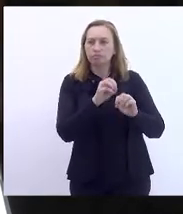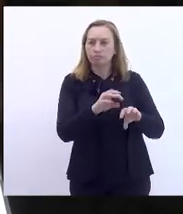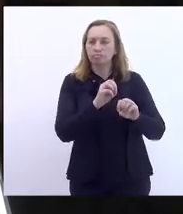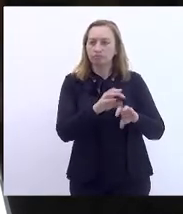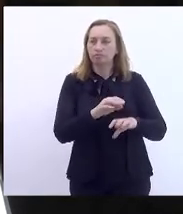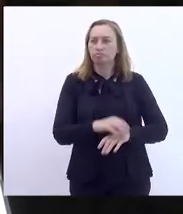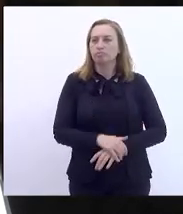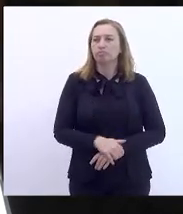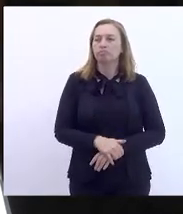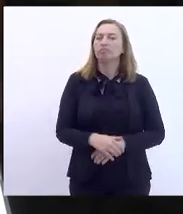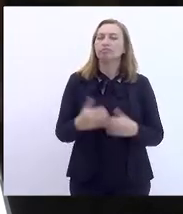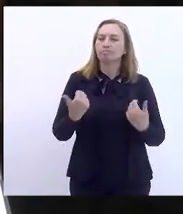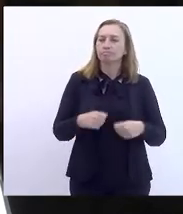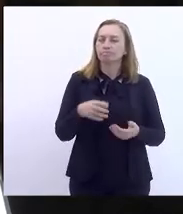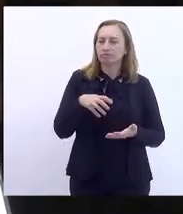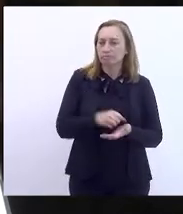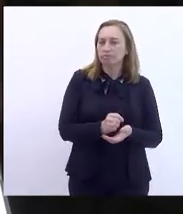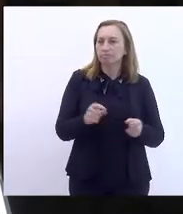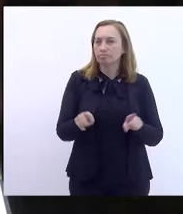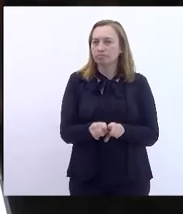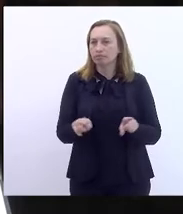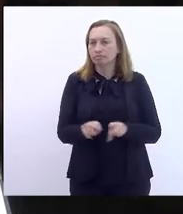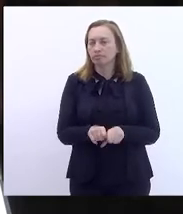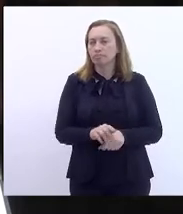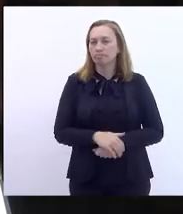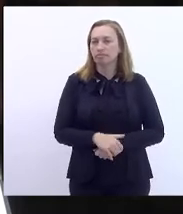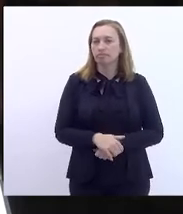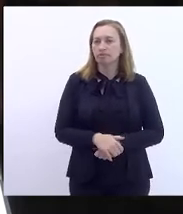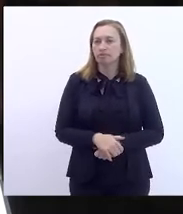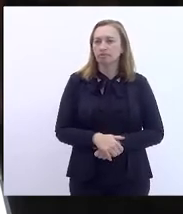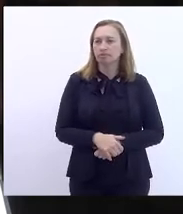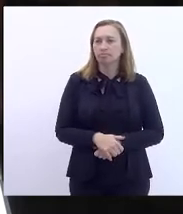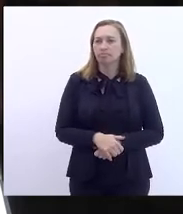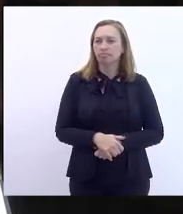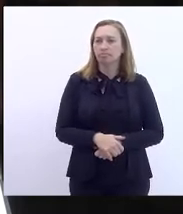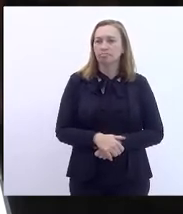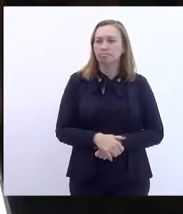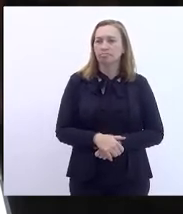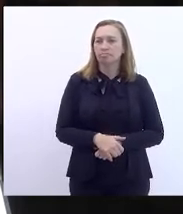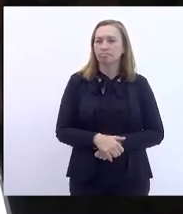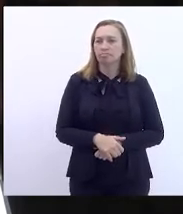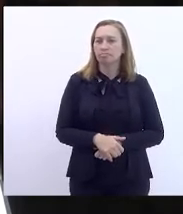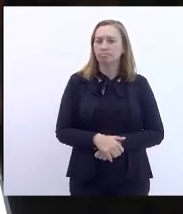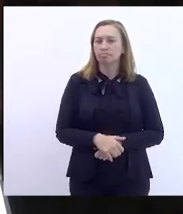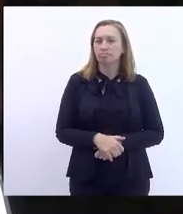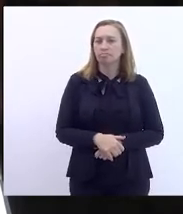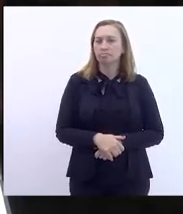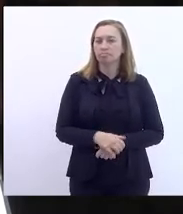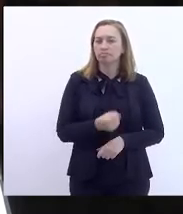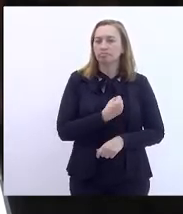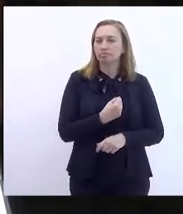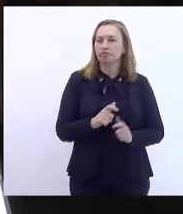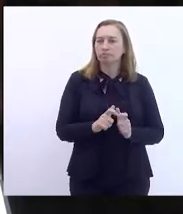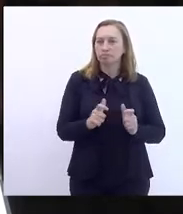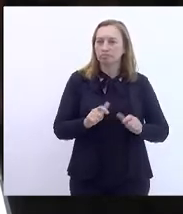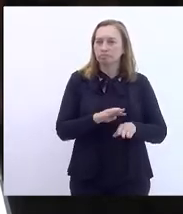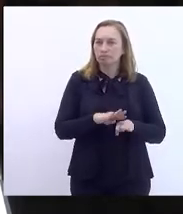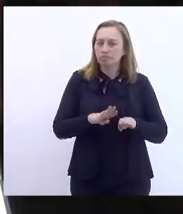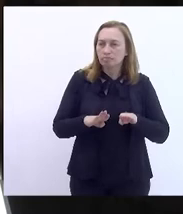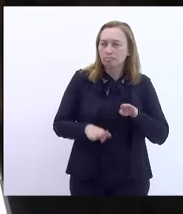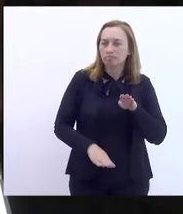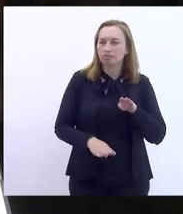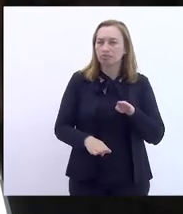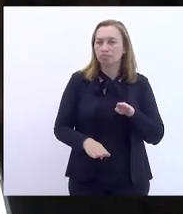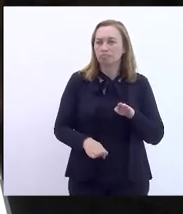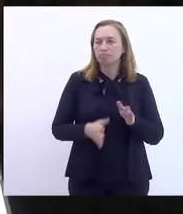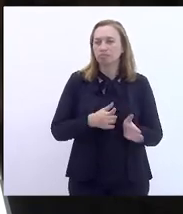e aí a gente precisa registrar também o aumento das desigualdades na falta de políticas públicas de